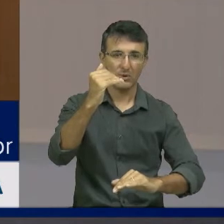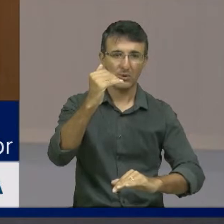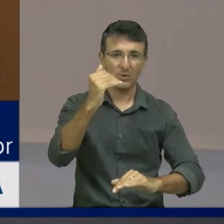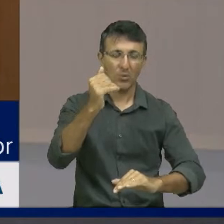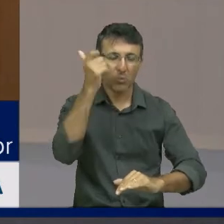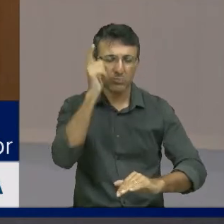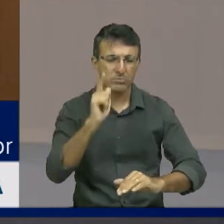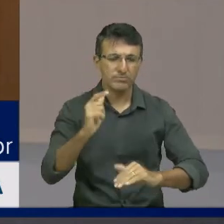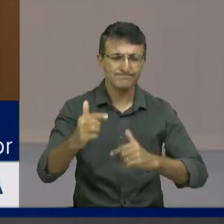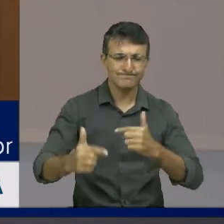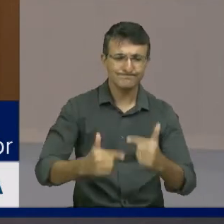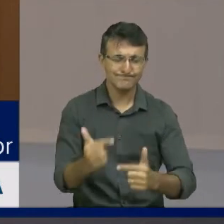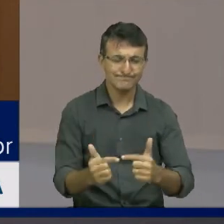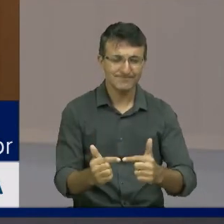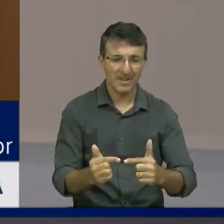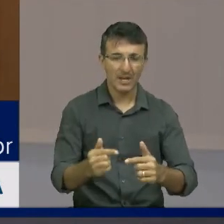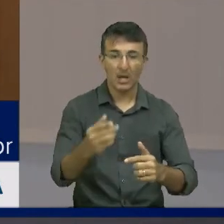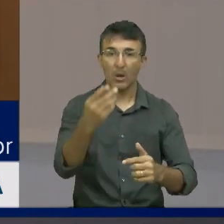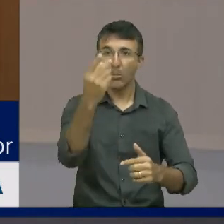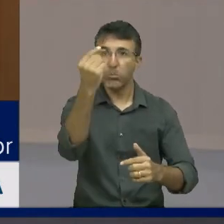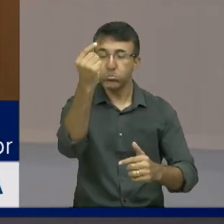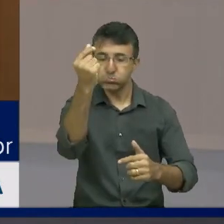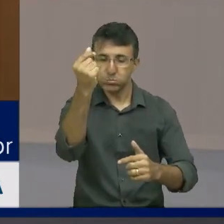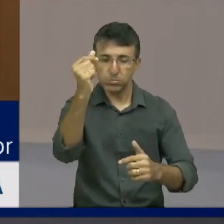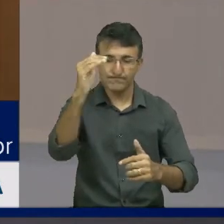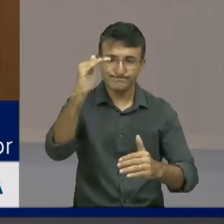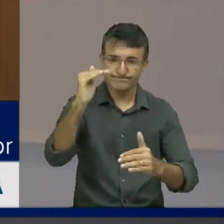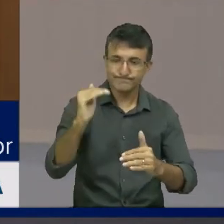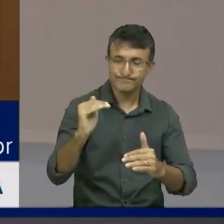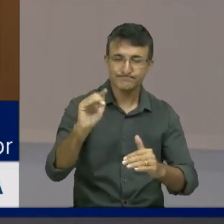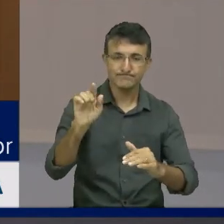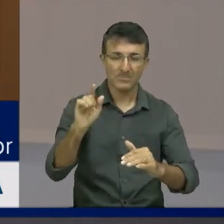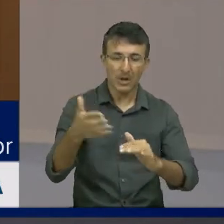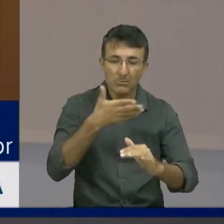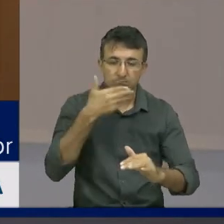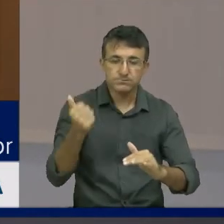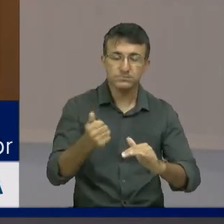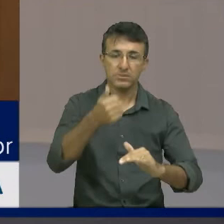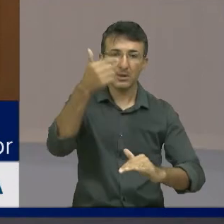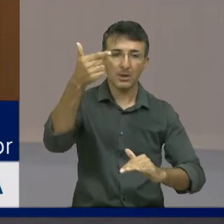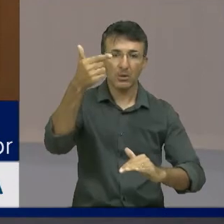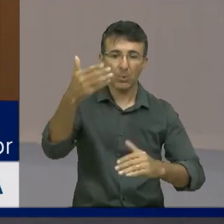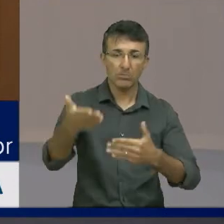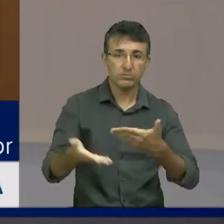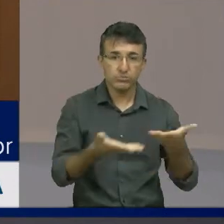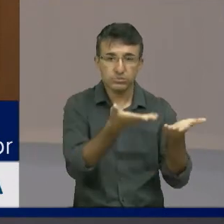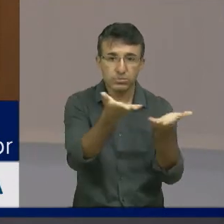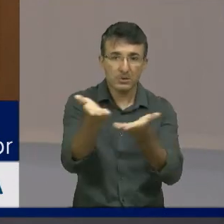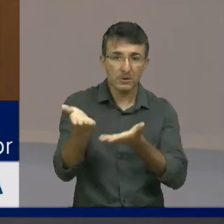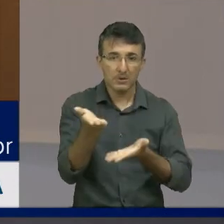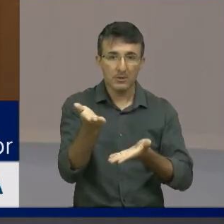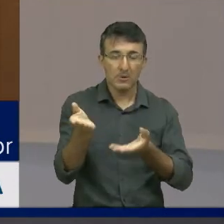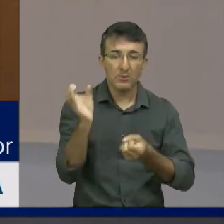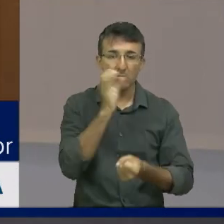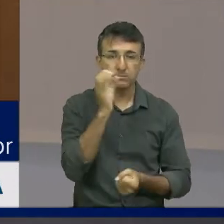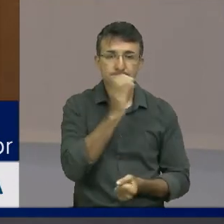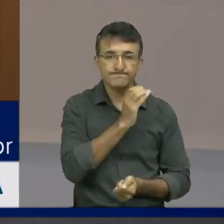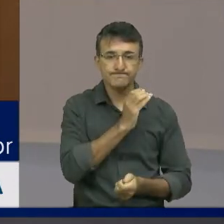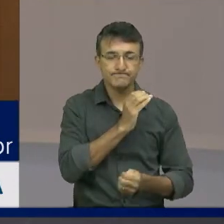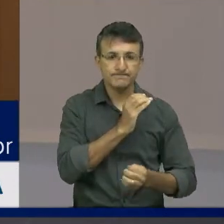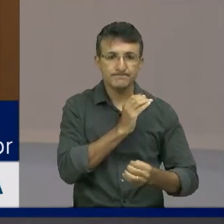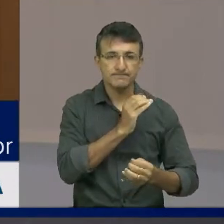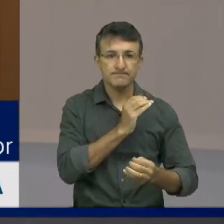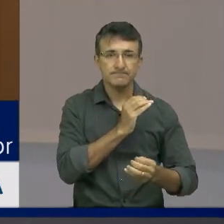gasto com esse recurso. Ou seja, vai trazer melhorias no atendimento, vai trazer agilidade no atendimento.